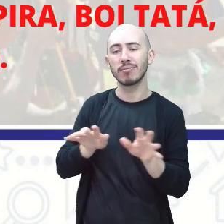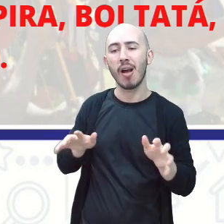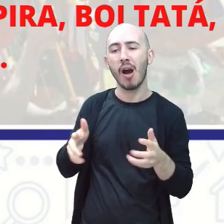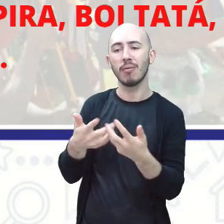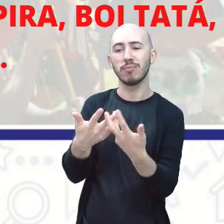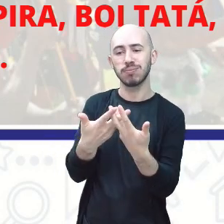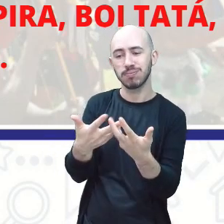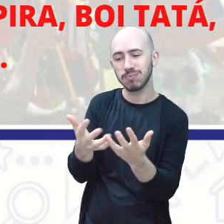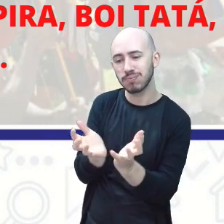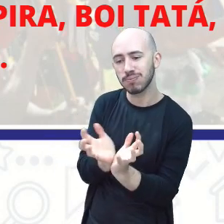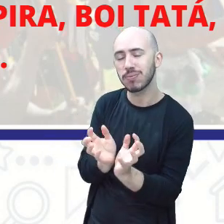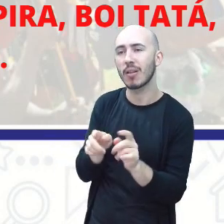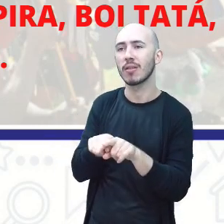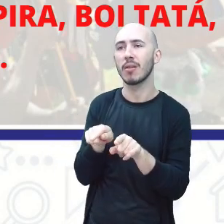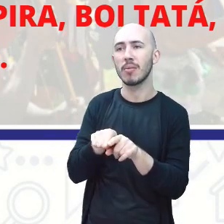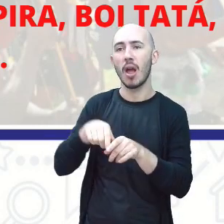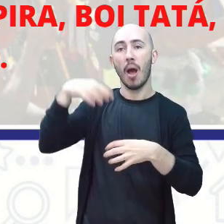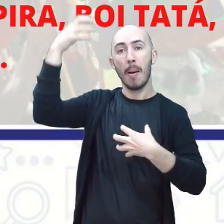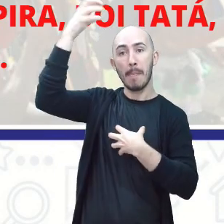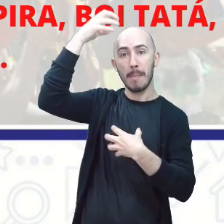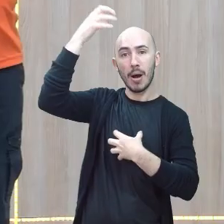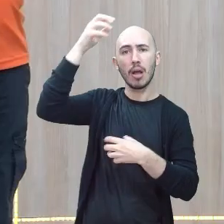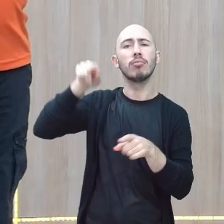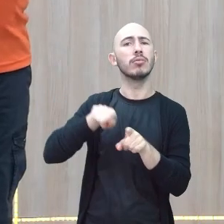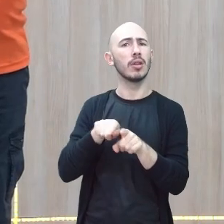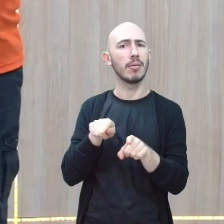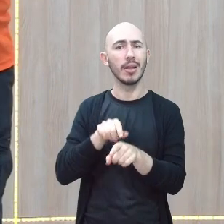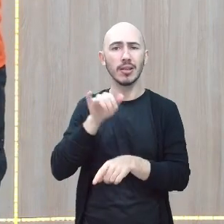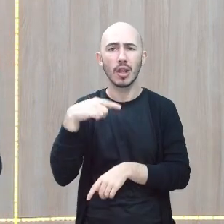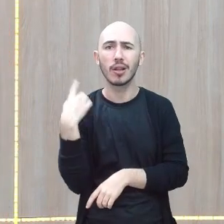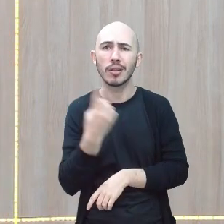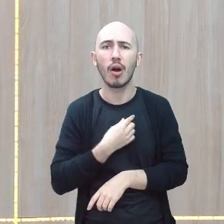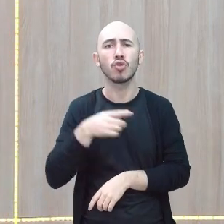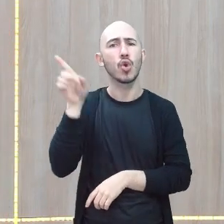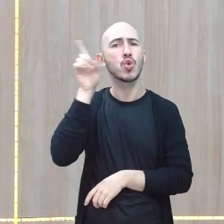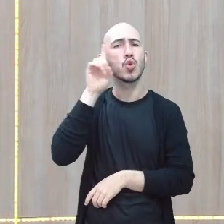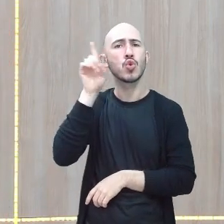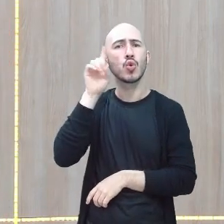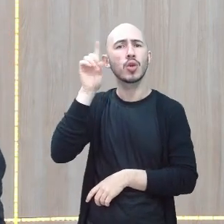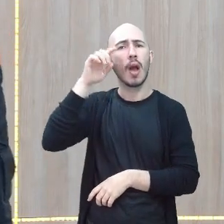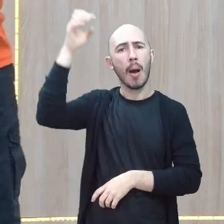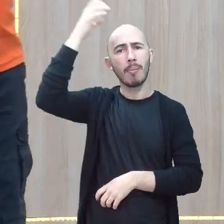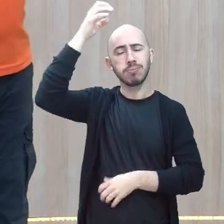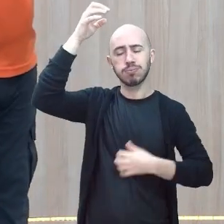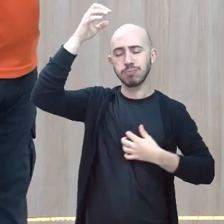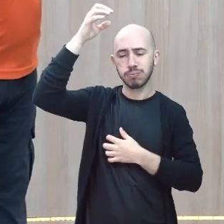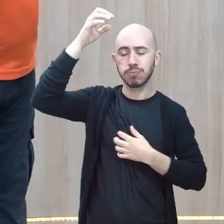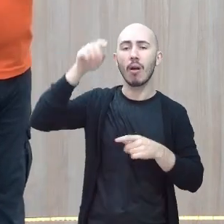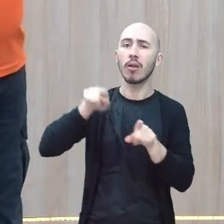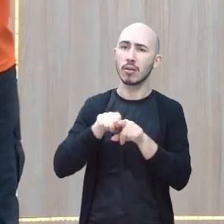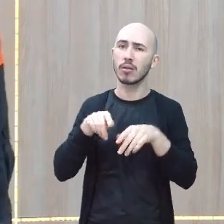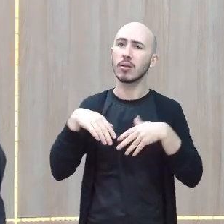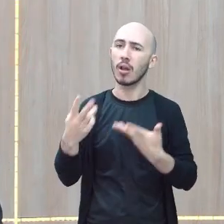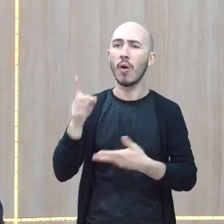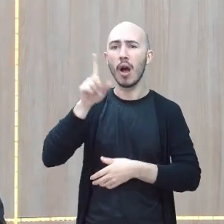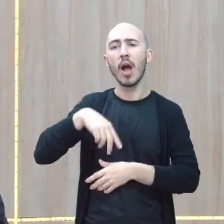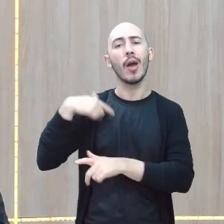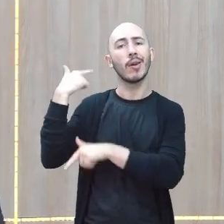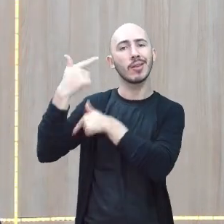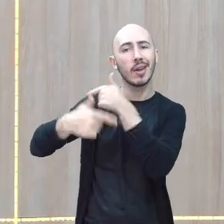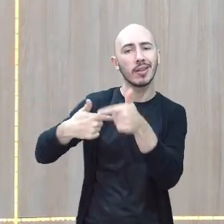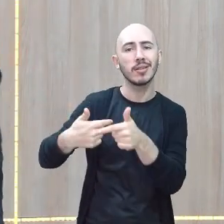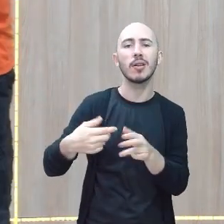de cestos, né, o banho. Se a gente toma banho, né, cotidianamente, né, no nosso dia a dia, a gente deve isso a uma tradição